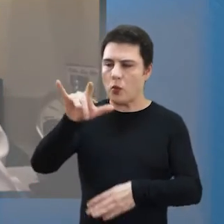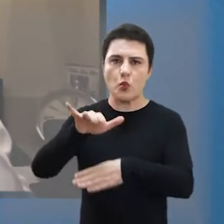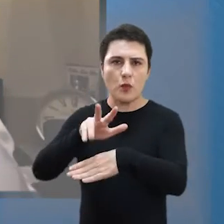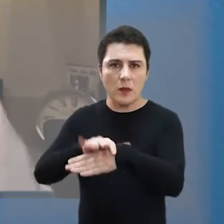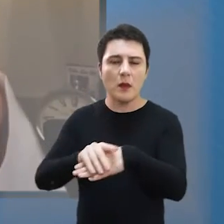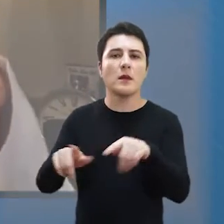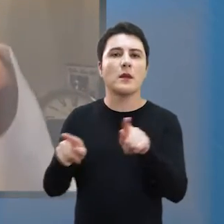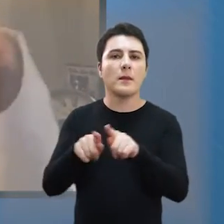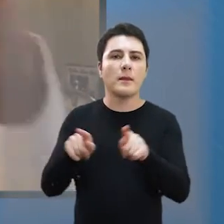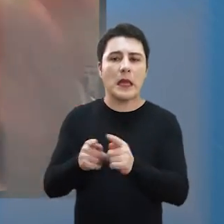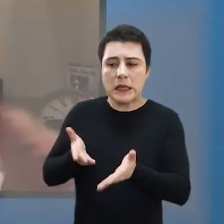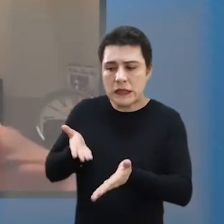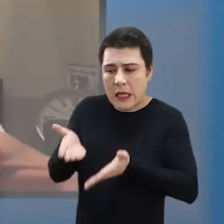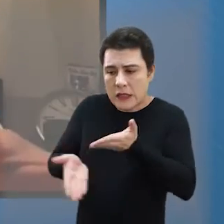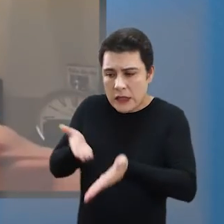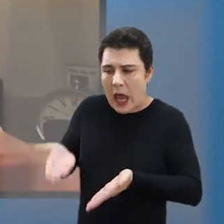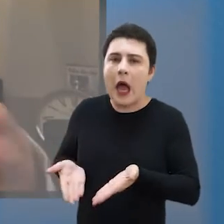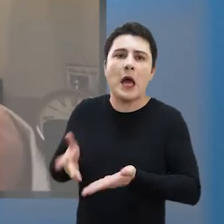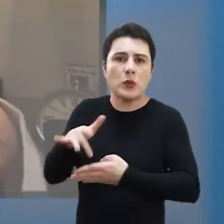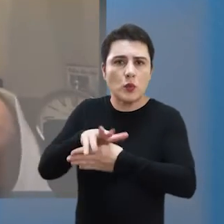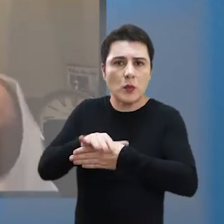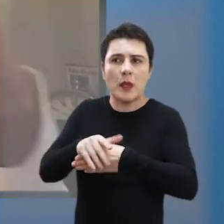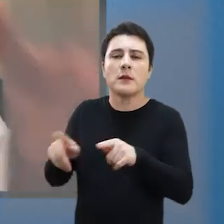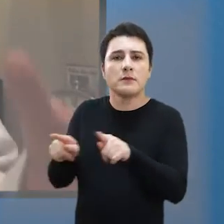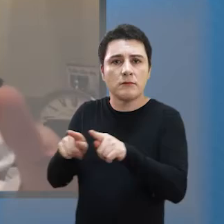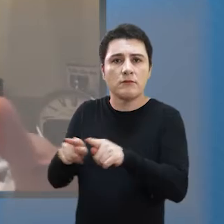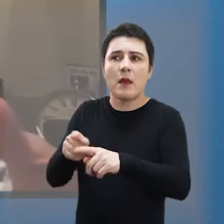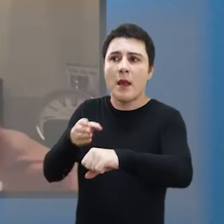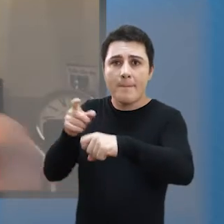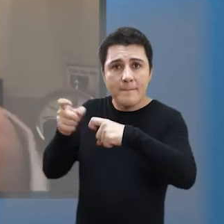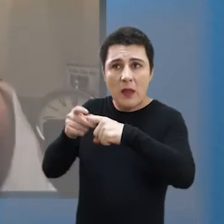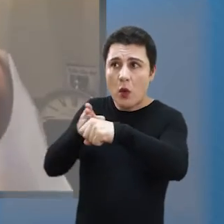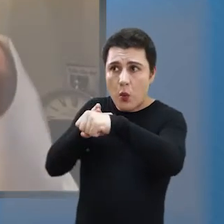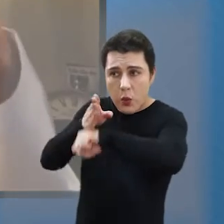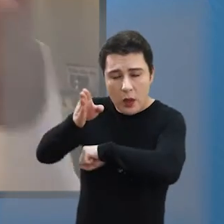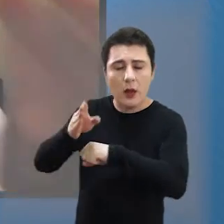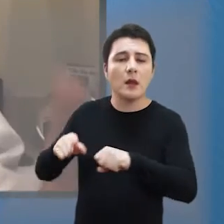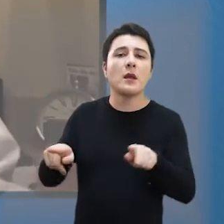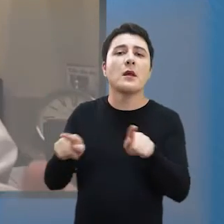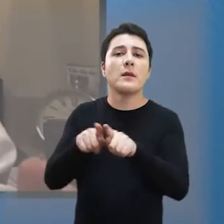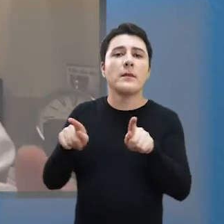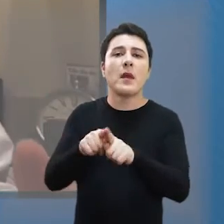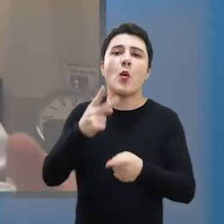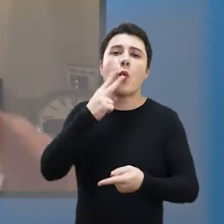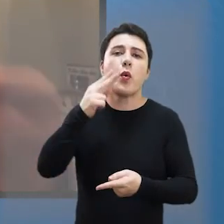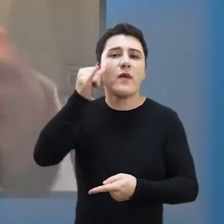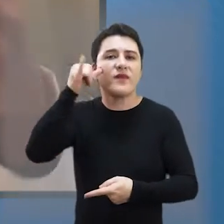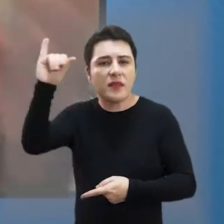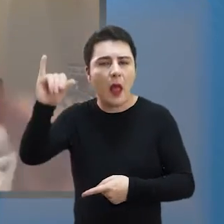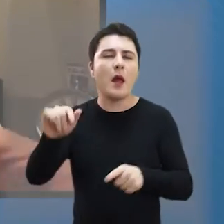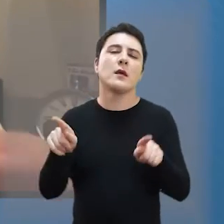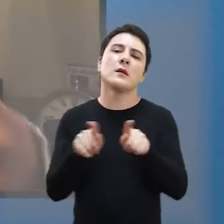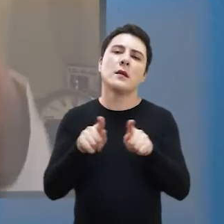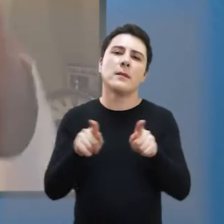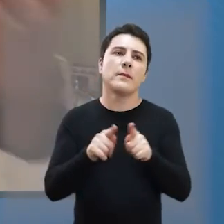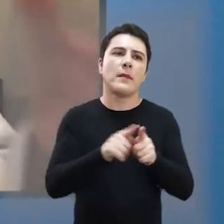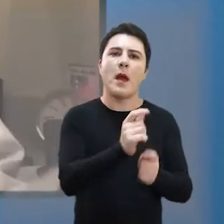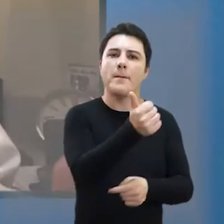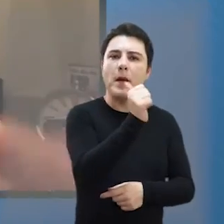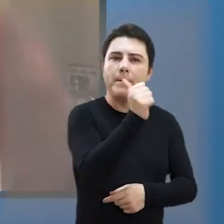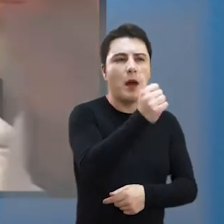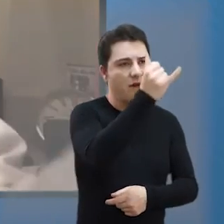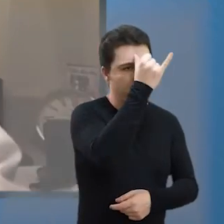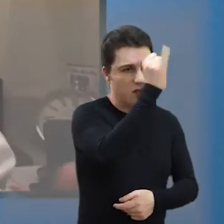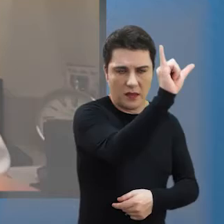preventivos, precisamos tratar nossas doenças, procurar mais o médico, evitar o tabagismo, o cigarro, evitar